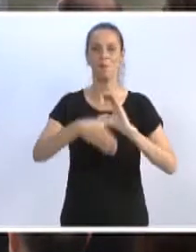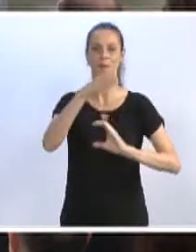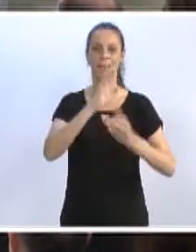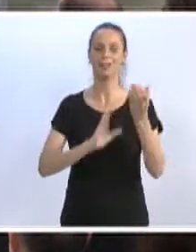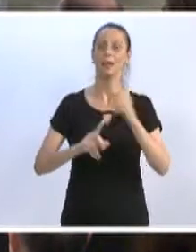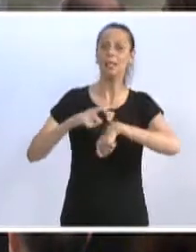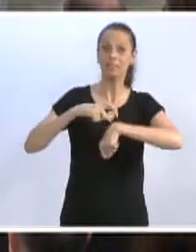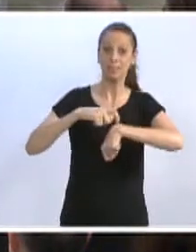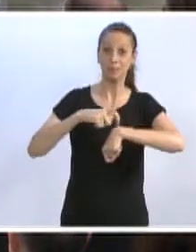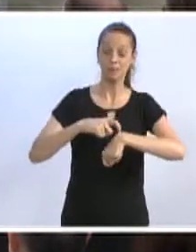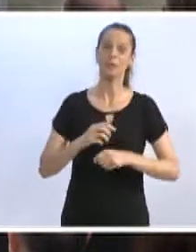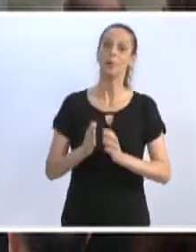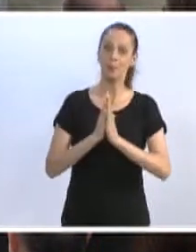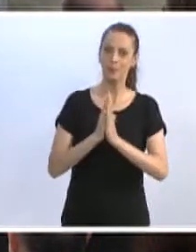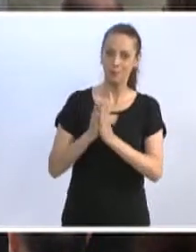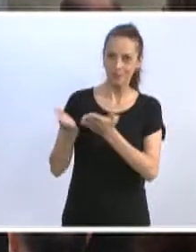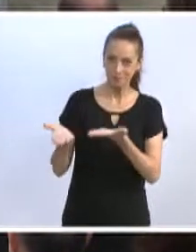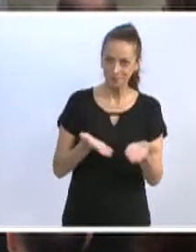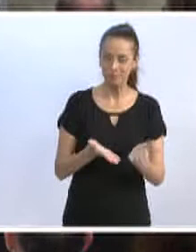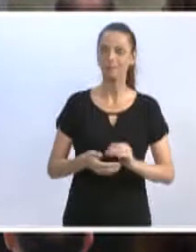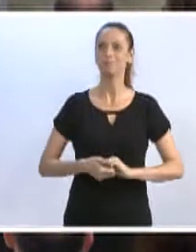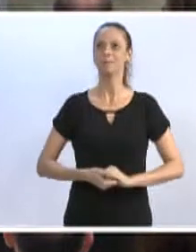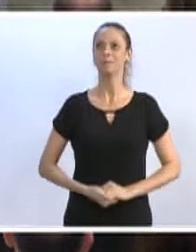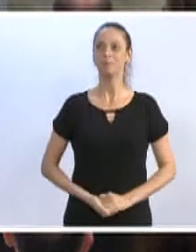neste momento. Por favor.